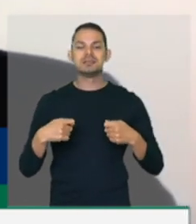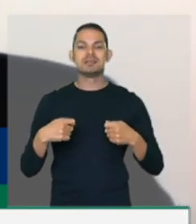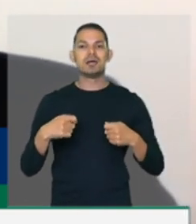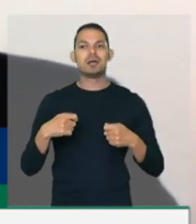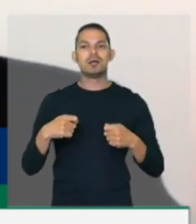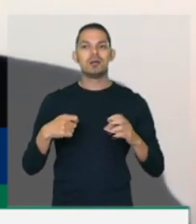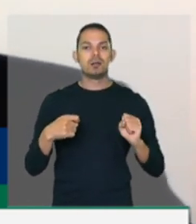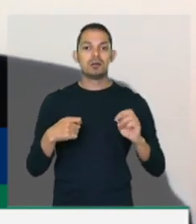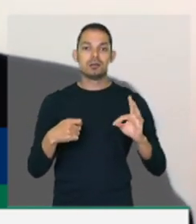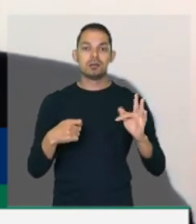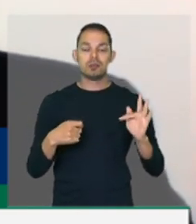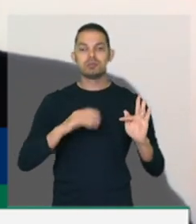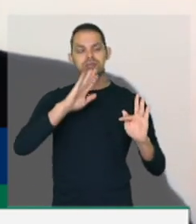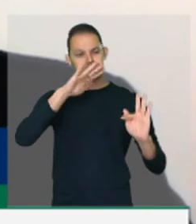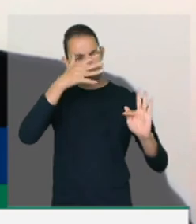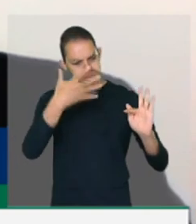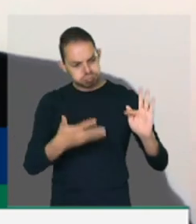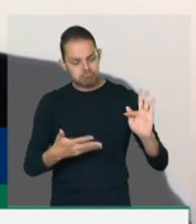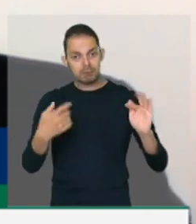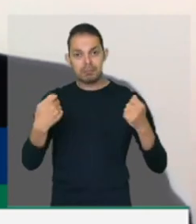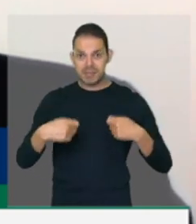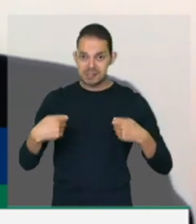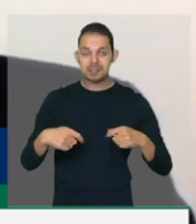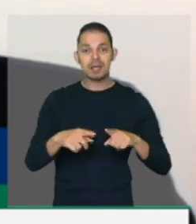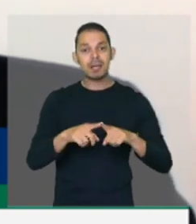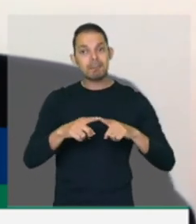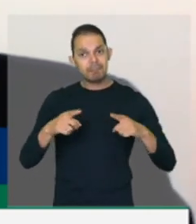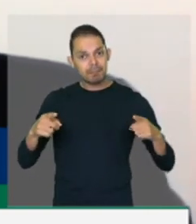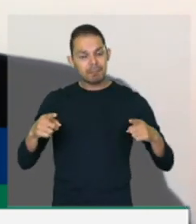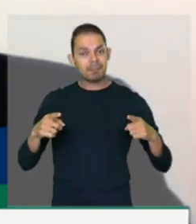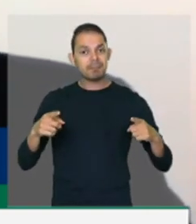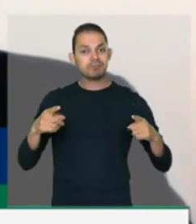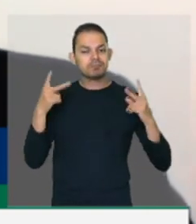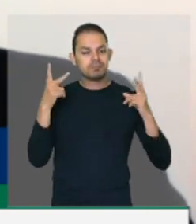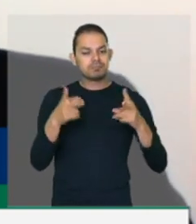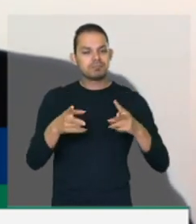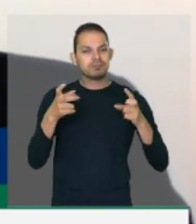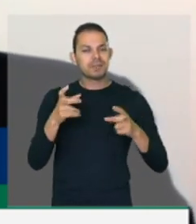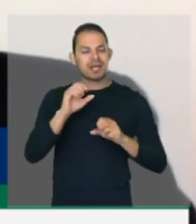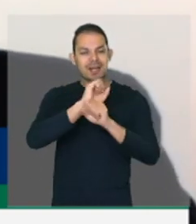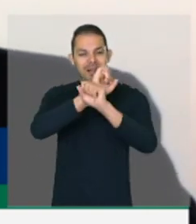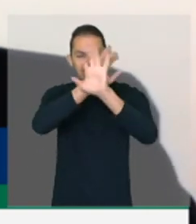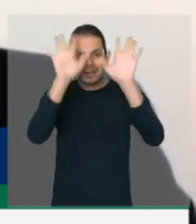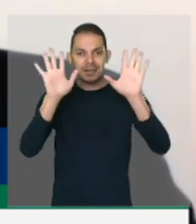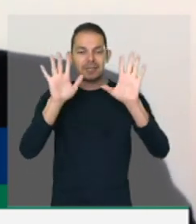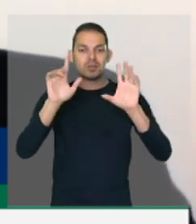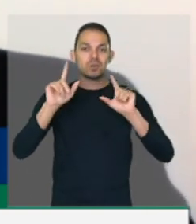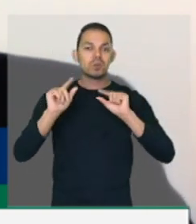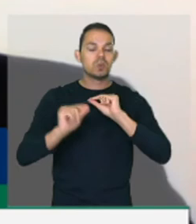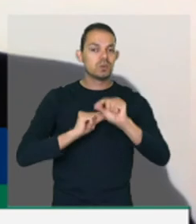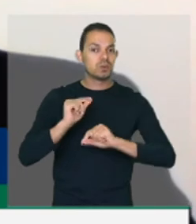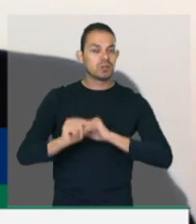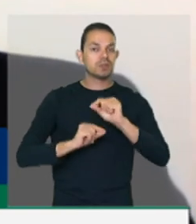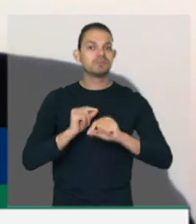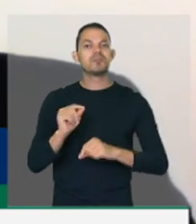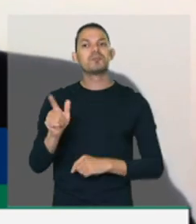ao nosso Supremo Tribunal Federal, mas fica patente, fica claro que